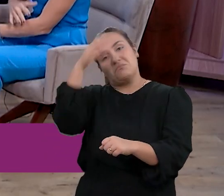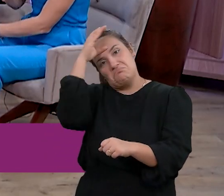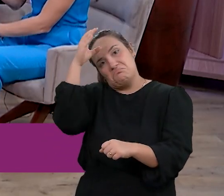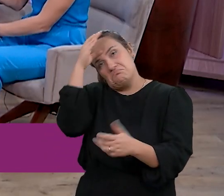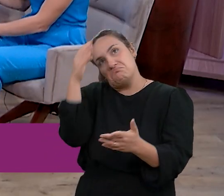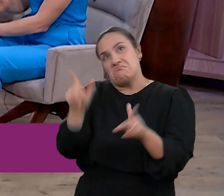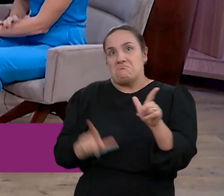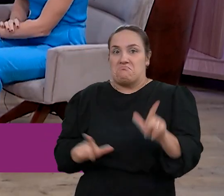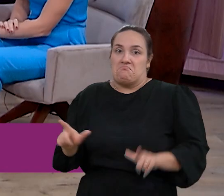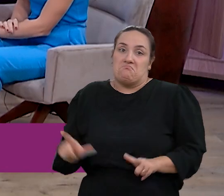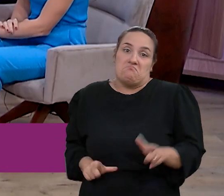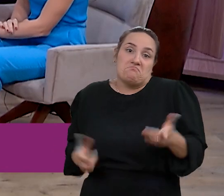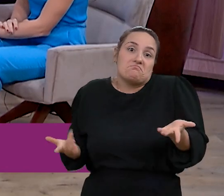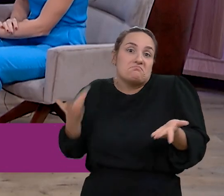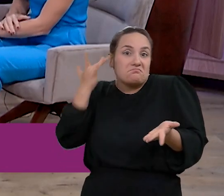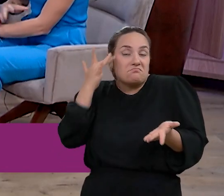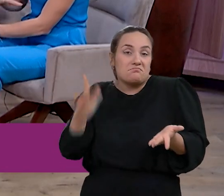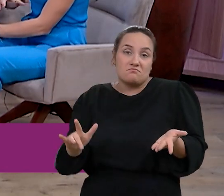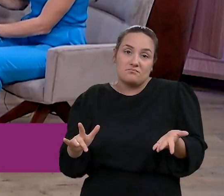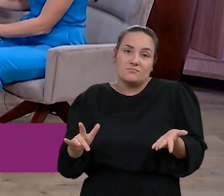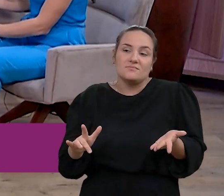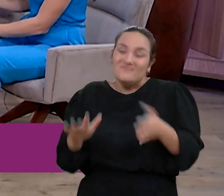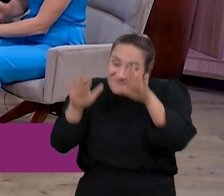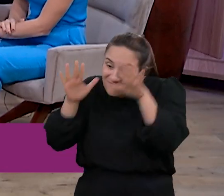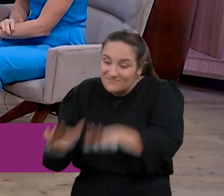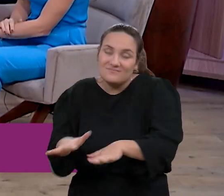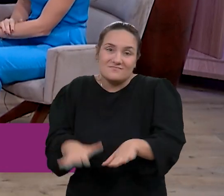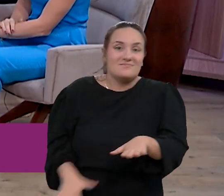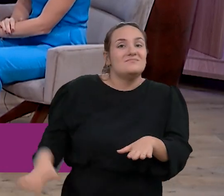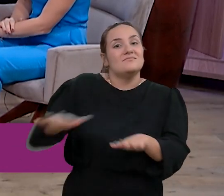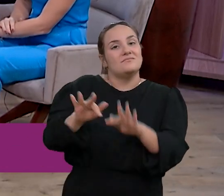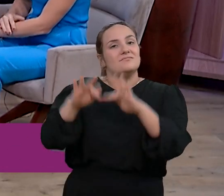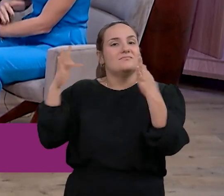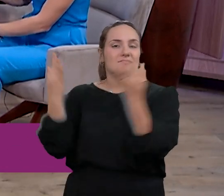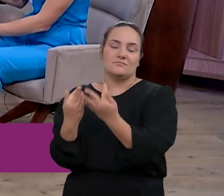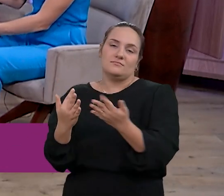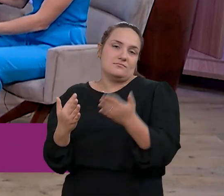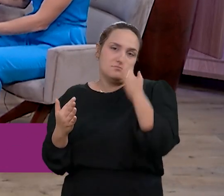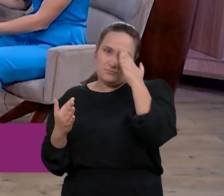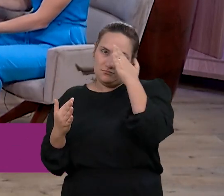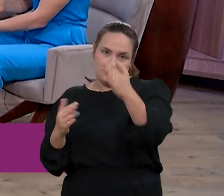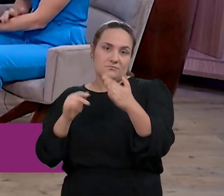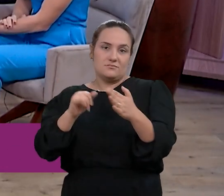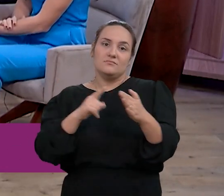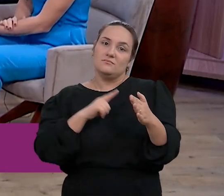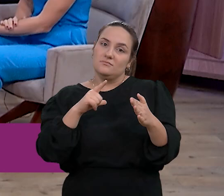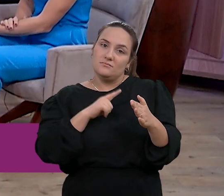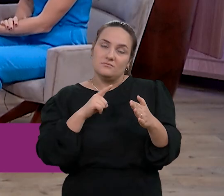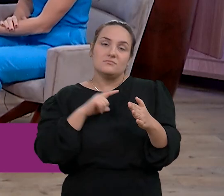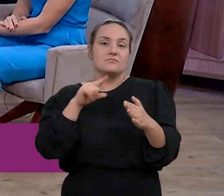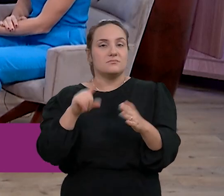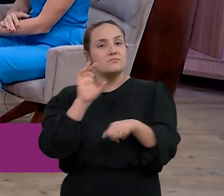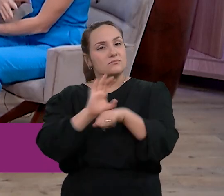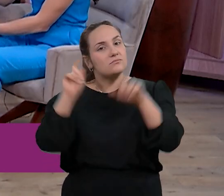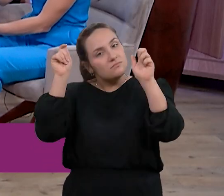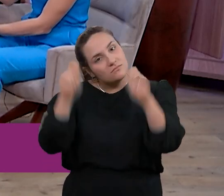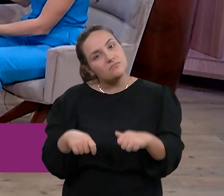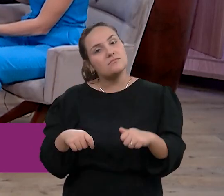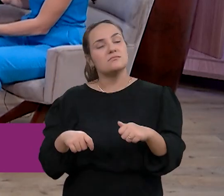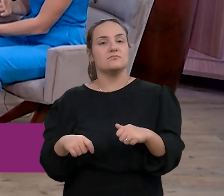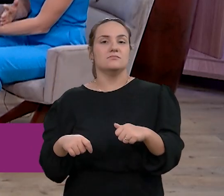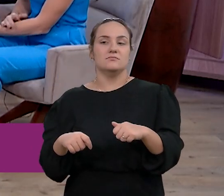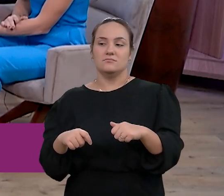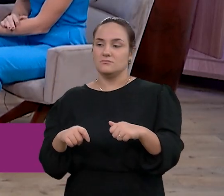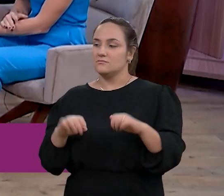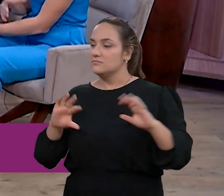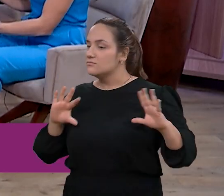tios de repente primos não ser removido desse ambiente familiar né e ainda mais se vocês oferecem essa capacitação